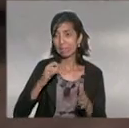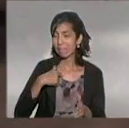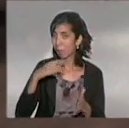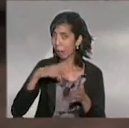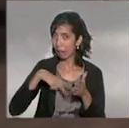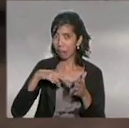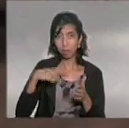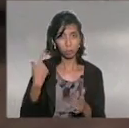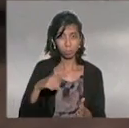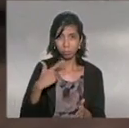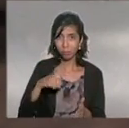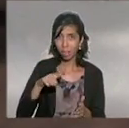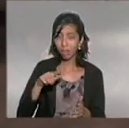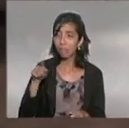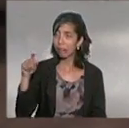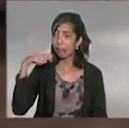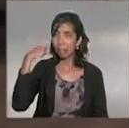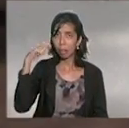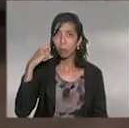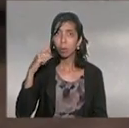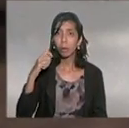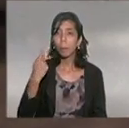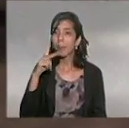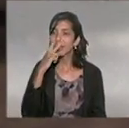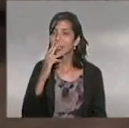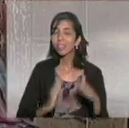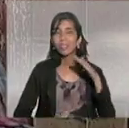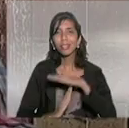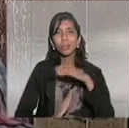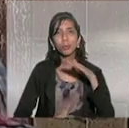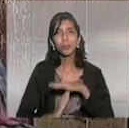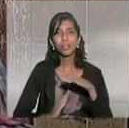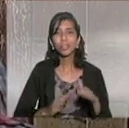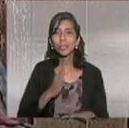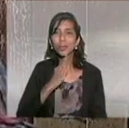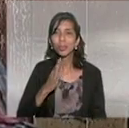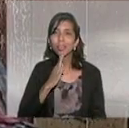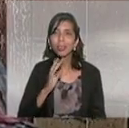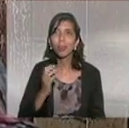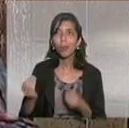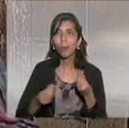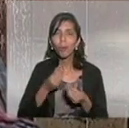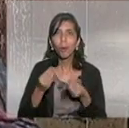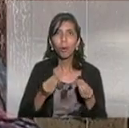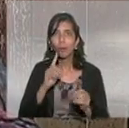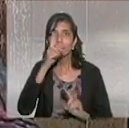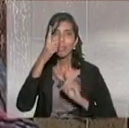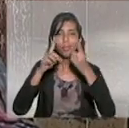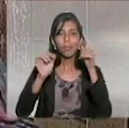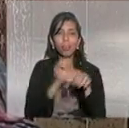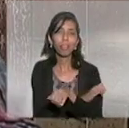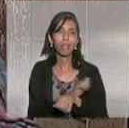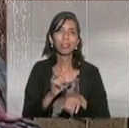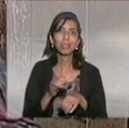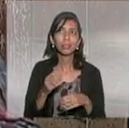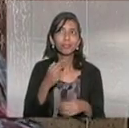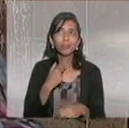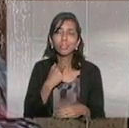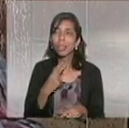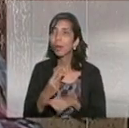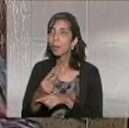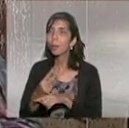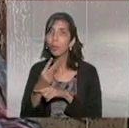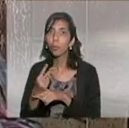também não lê, se o ator também não lê, ele também tem... O mundo dele é muito pequeno em termos de criação de personagem, porque ele não tem